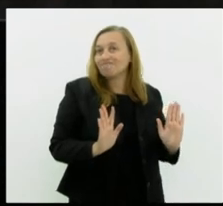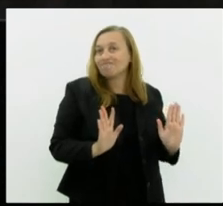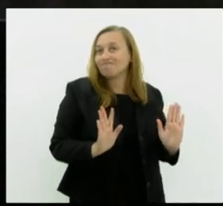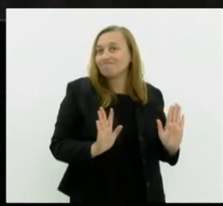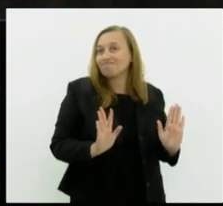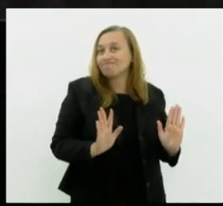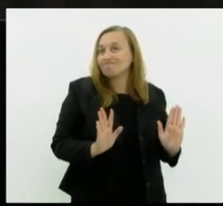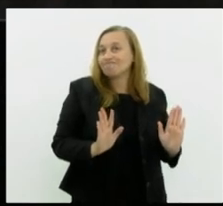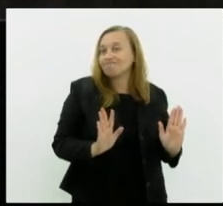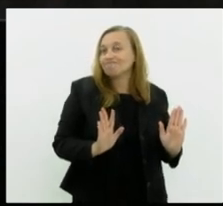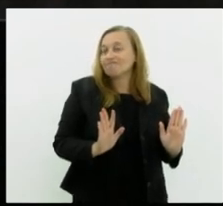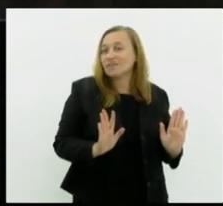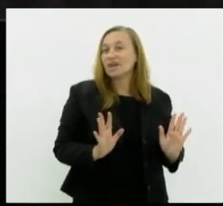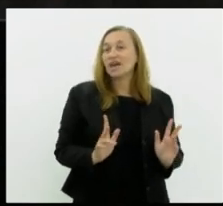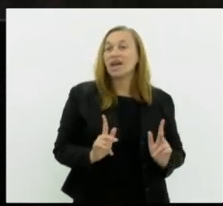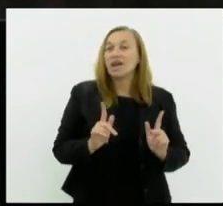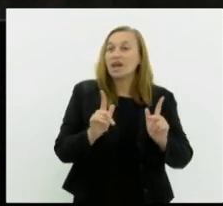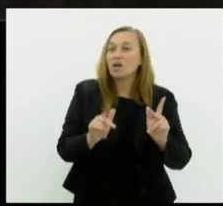É como nós fôssemos